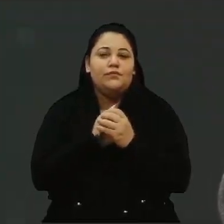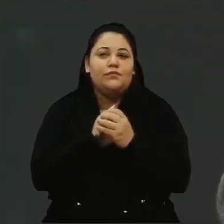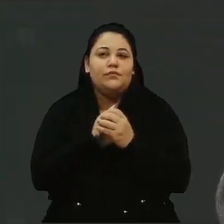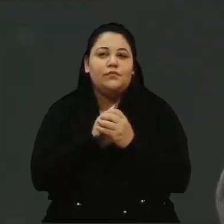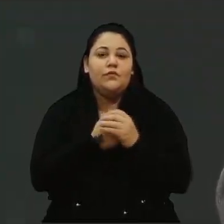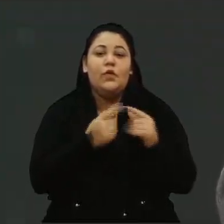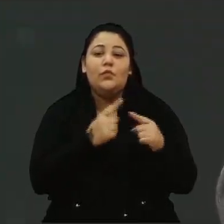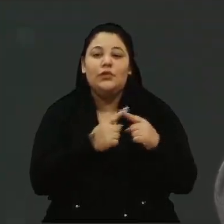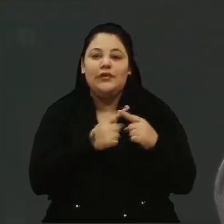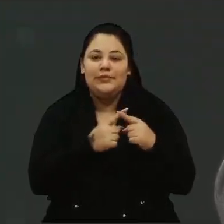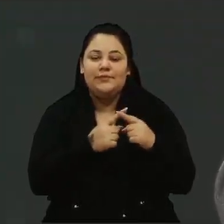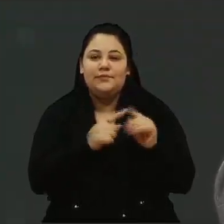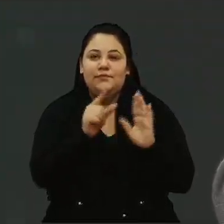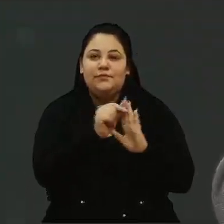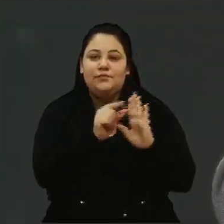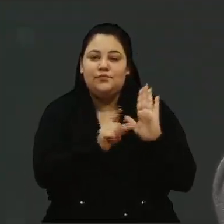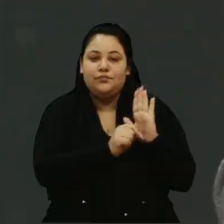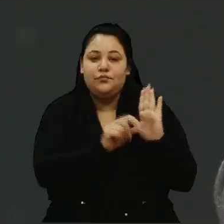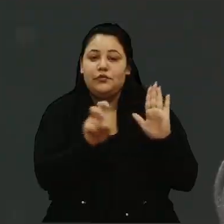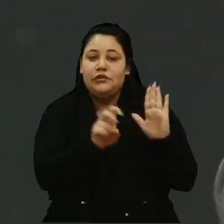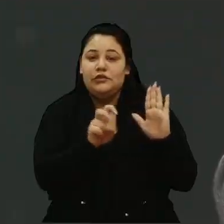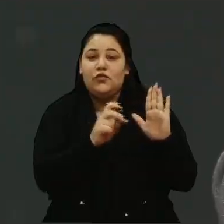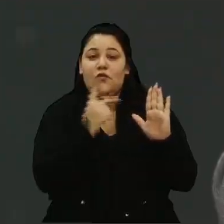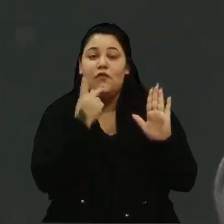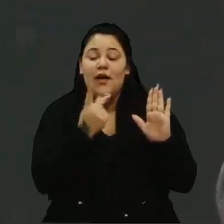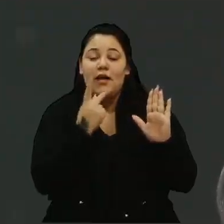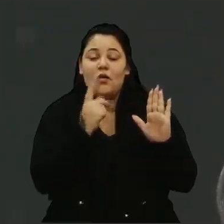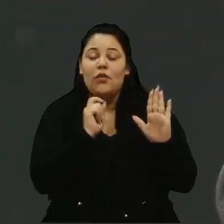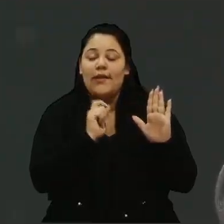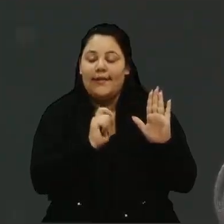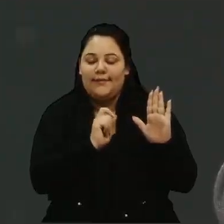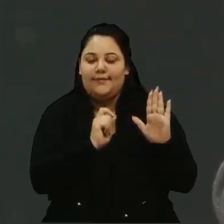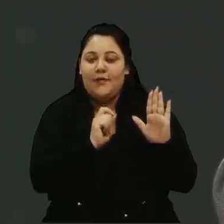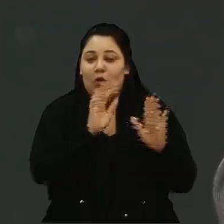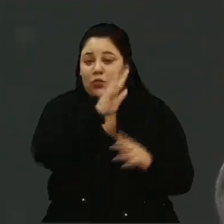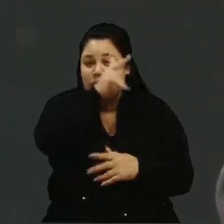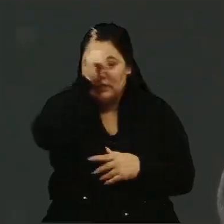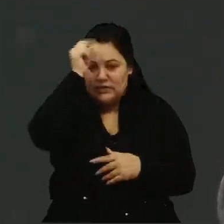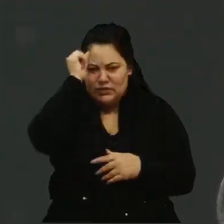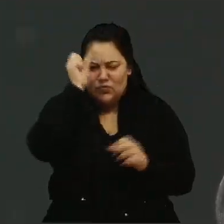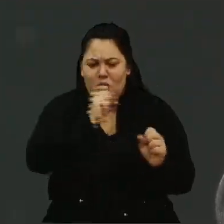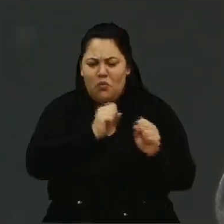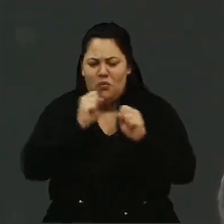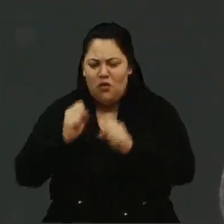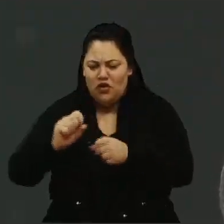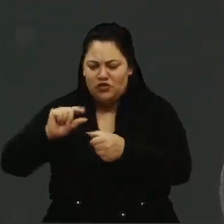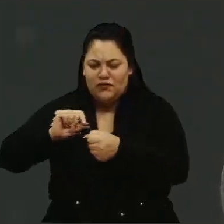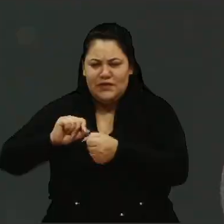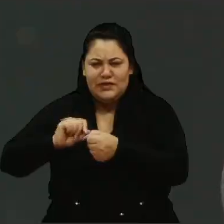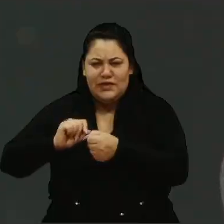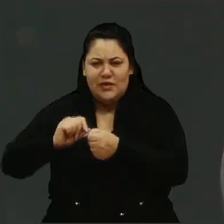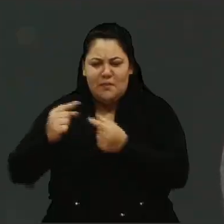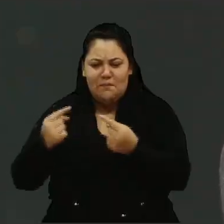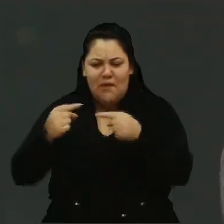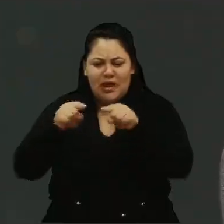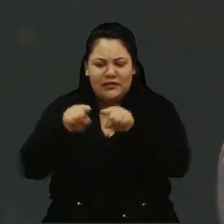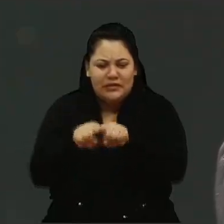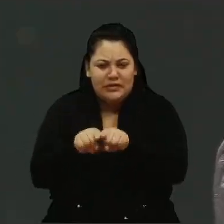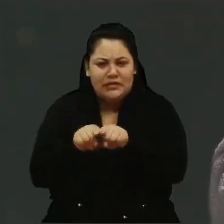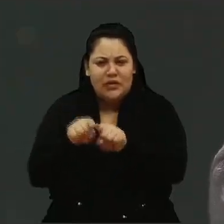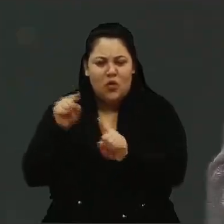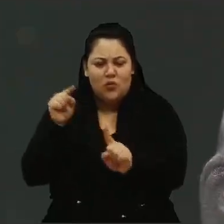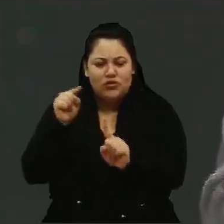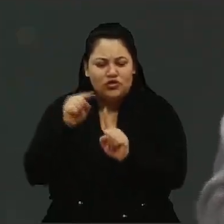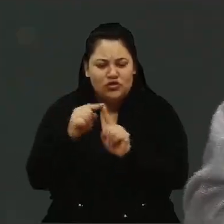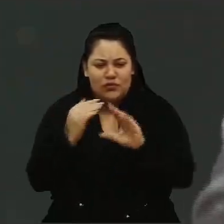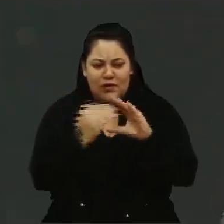no artigo 5º dispõe que o município fica autorizado a firmar parceria com a finalidade de destinar recursos. Então, esse aqui não